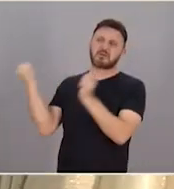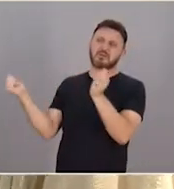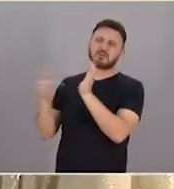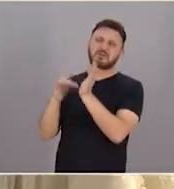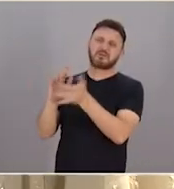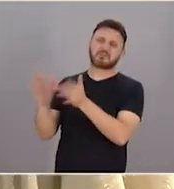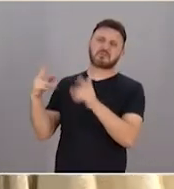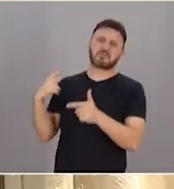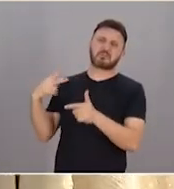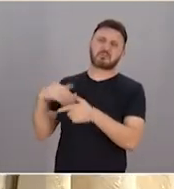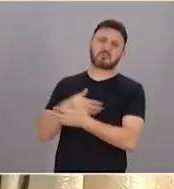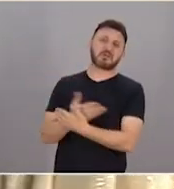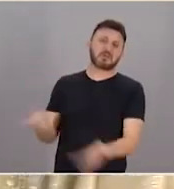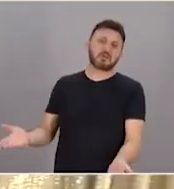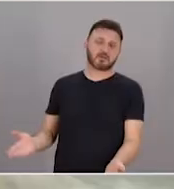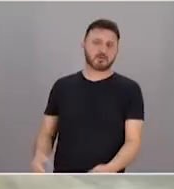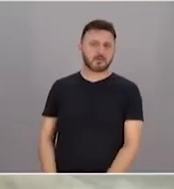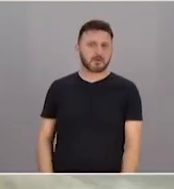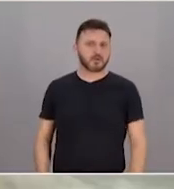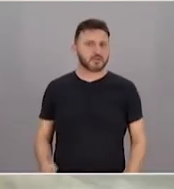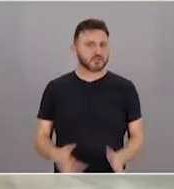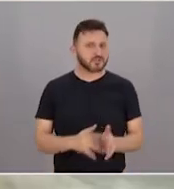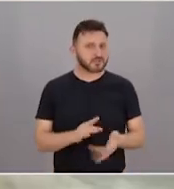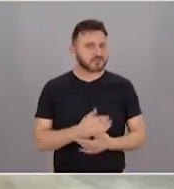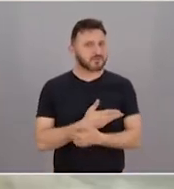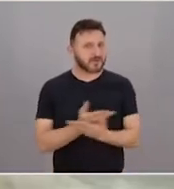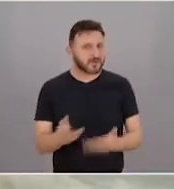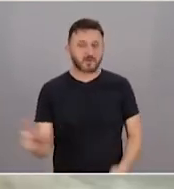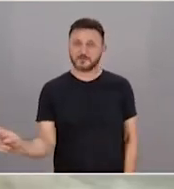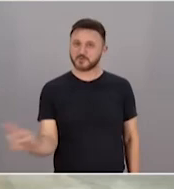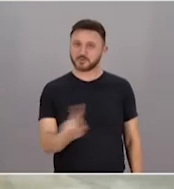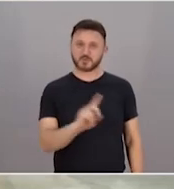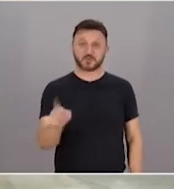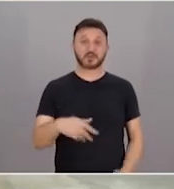foi derrotado. Foi não.